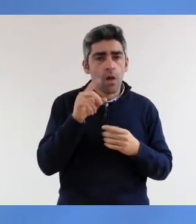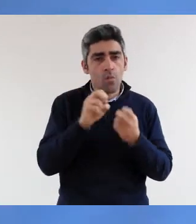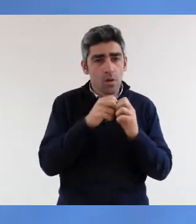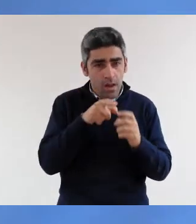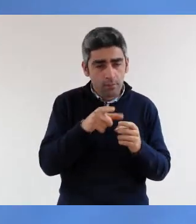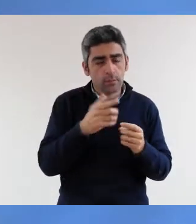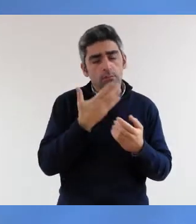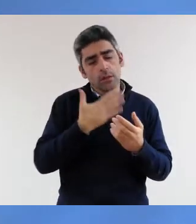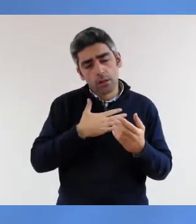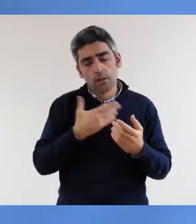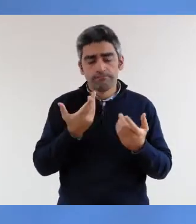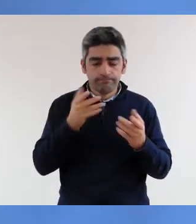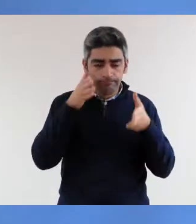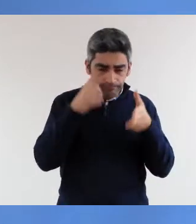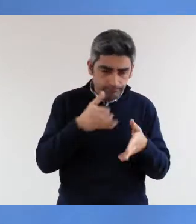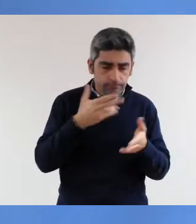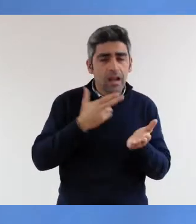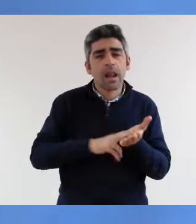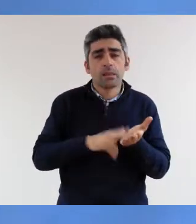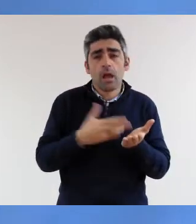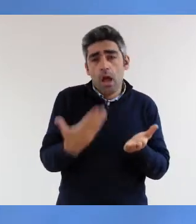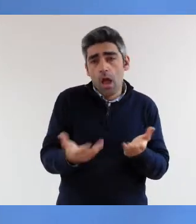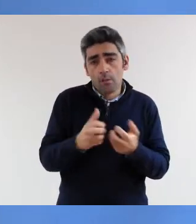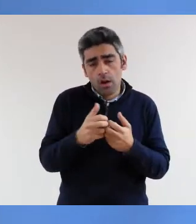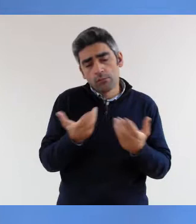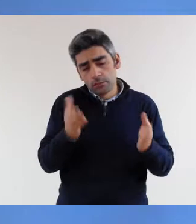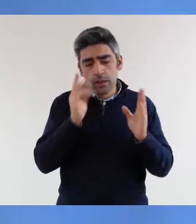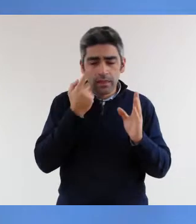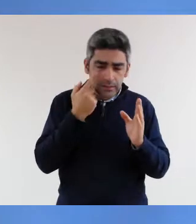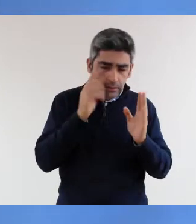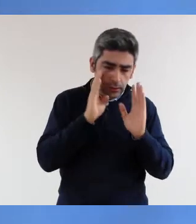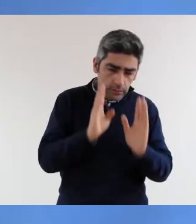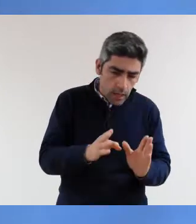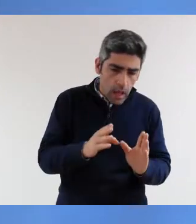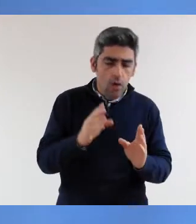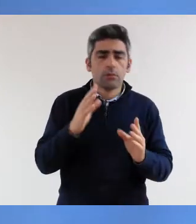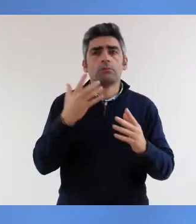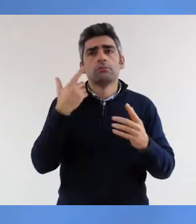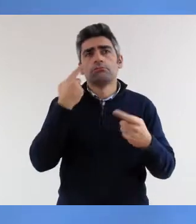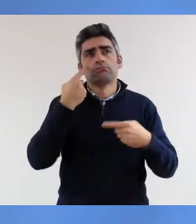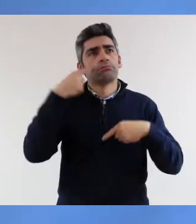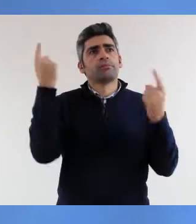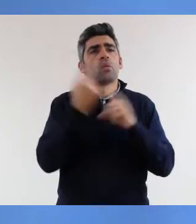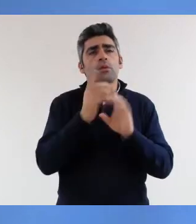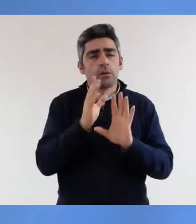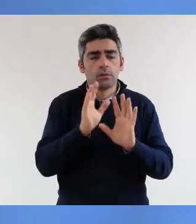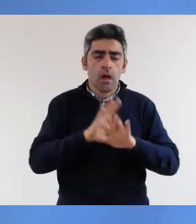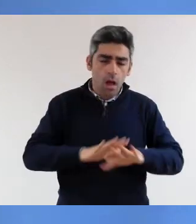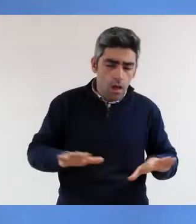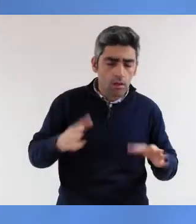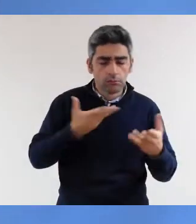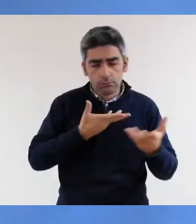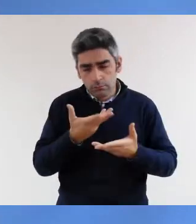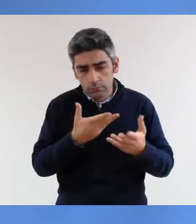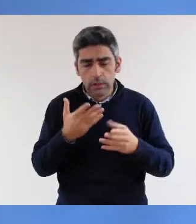externa o da banca foram tratados com realismo atenção constante